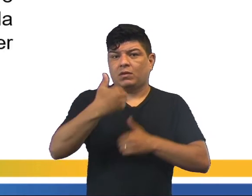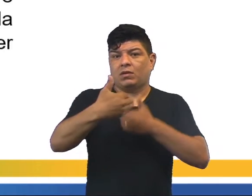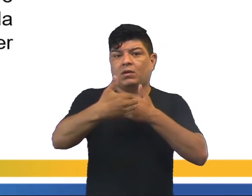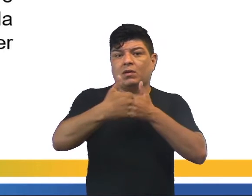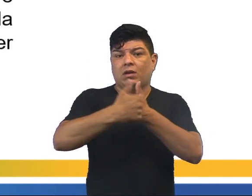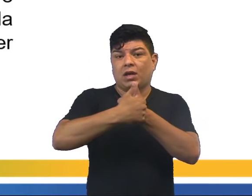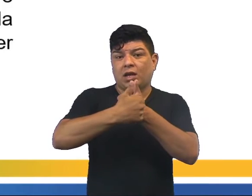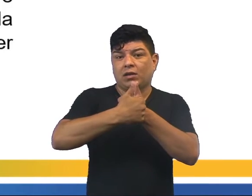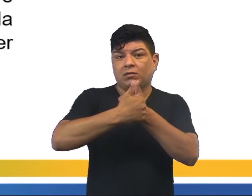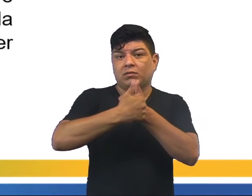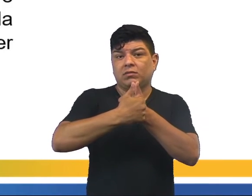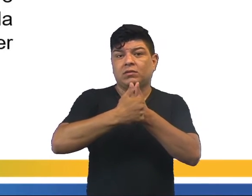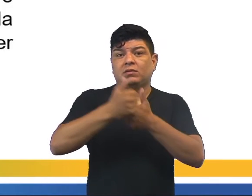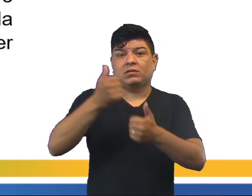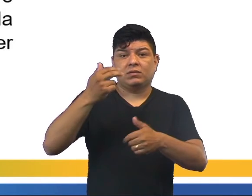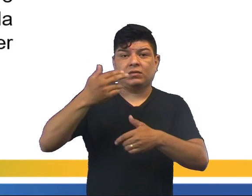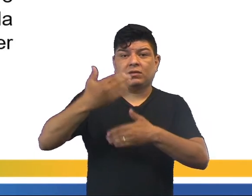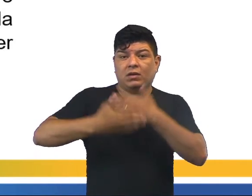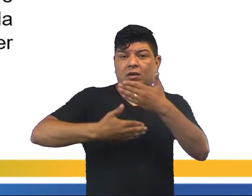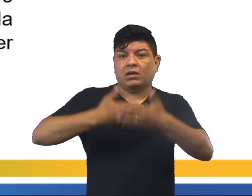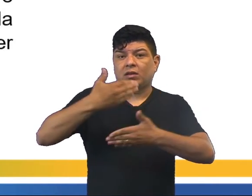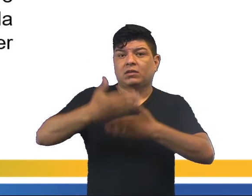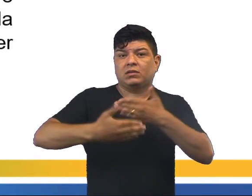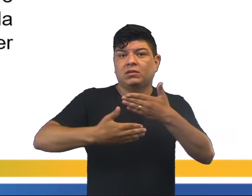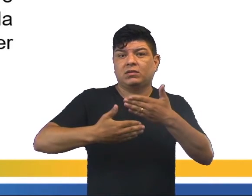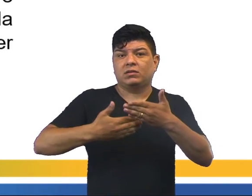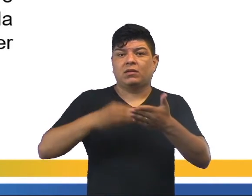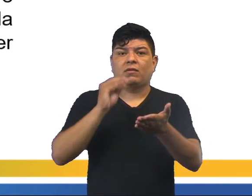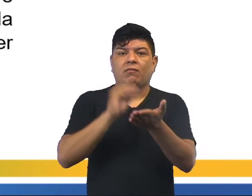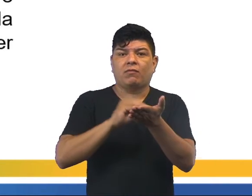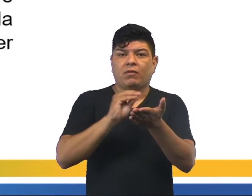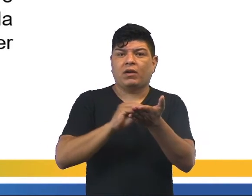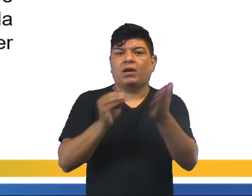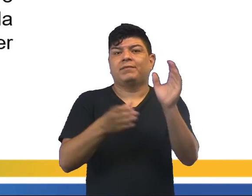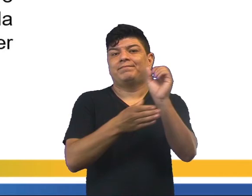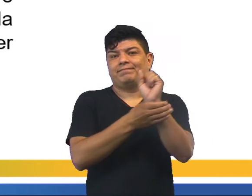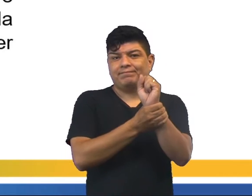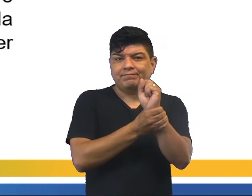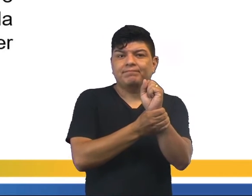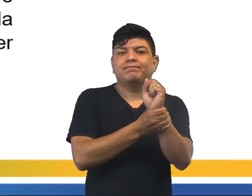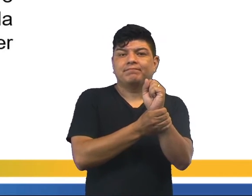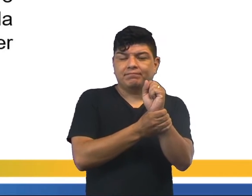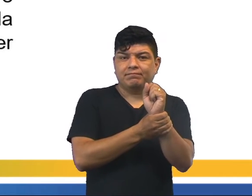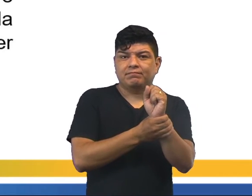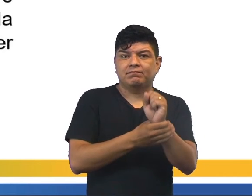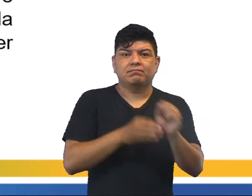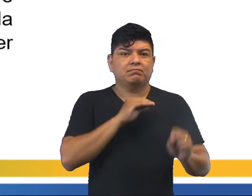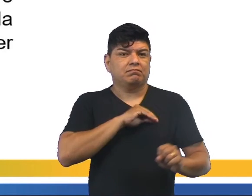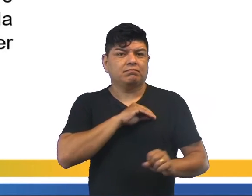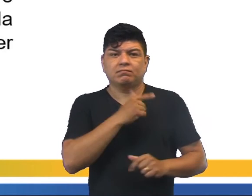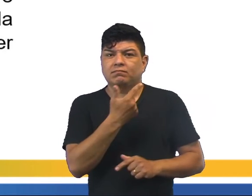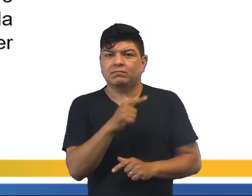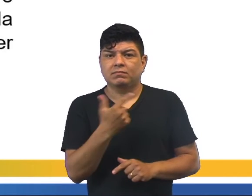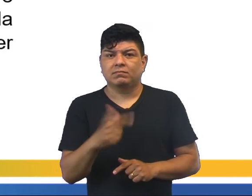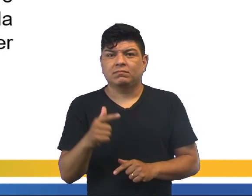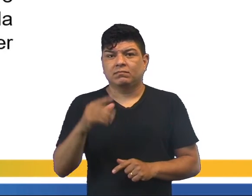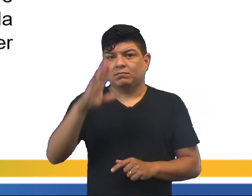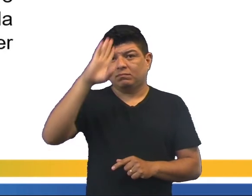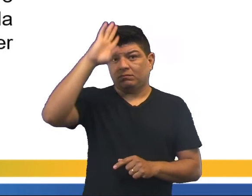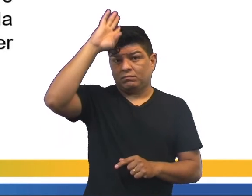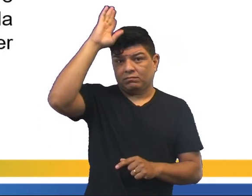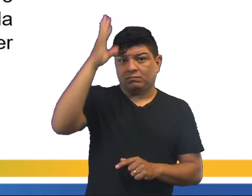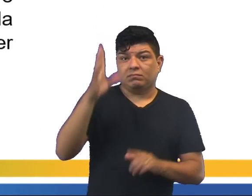ficavam cada dia mais desprotegidas, né? Muitos soldados sem receber o salário e deixaram